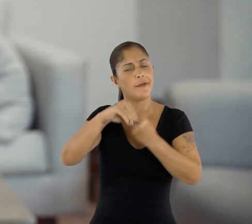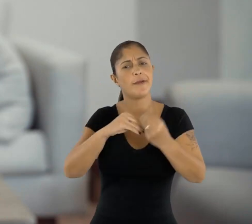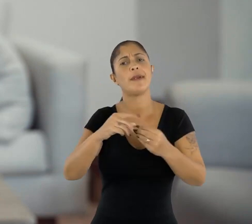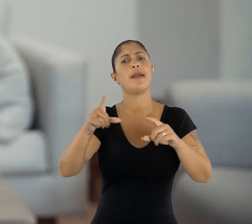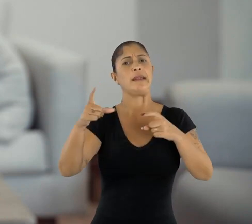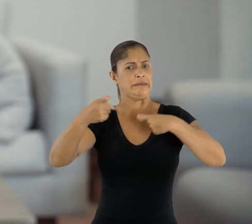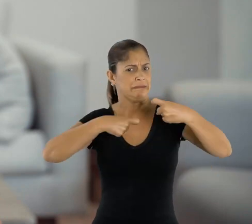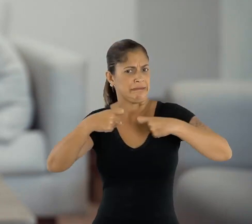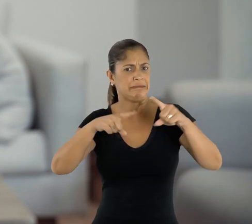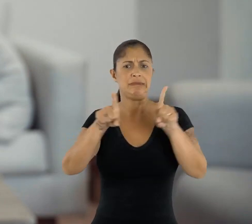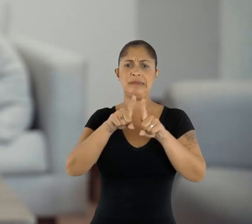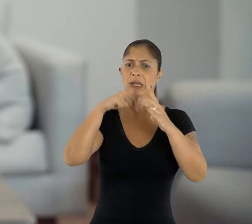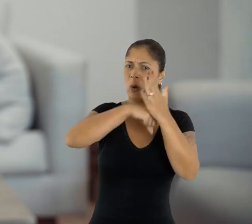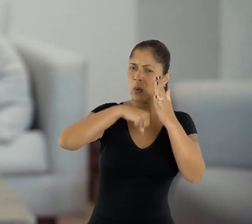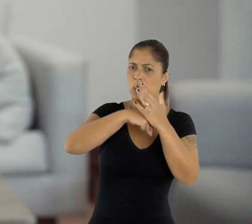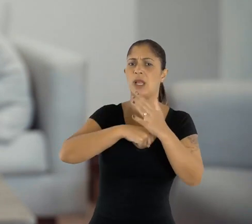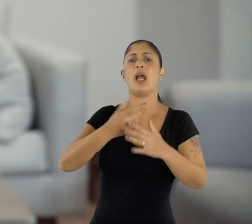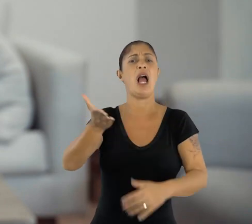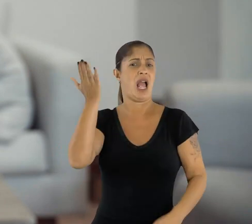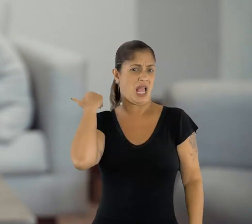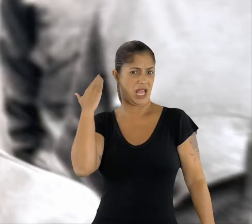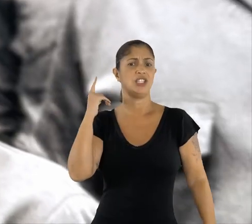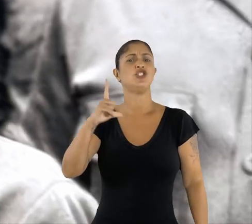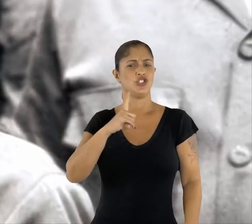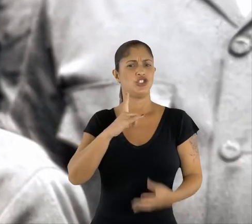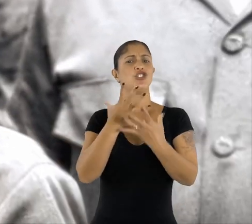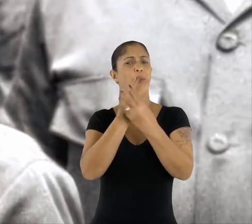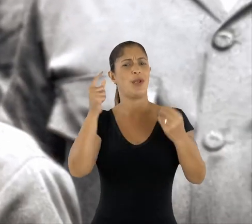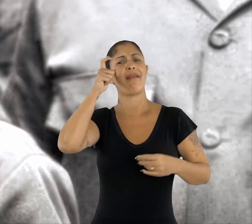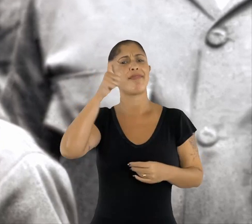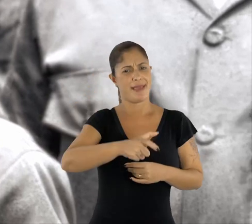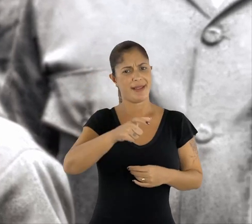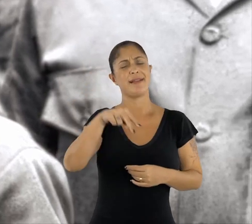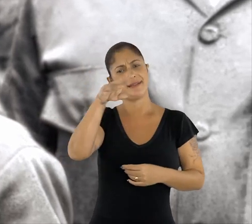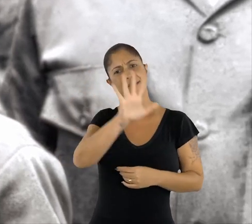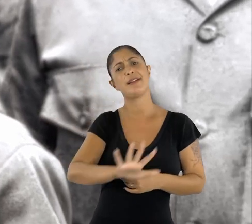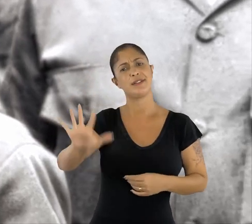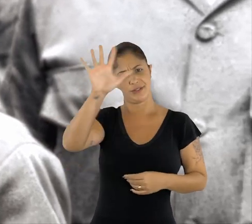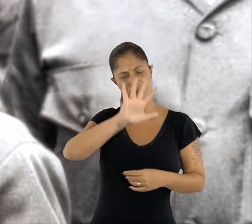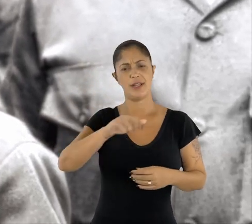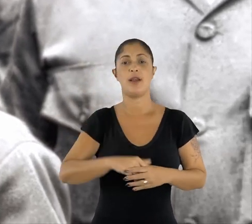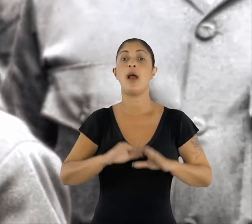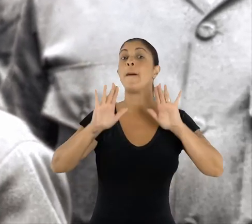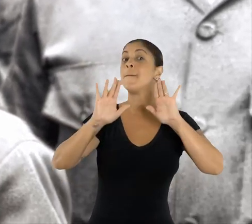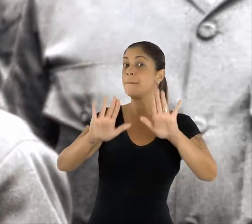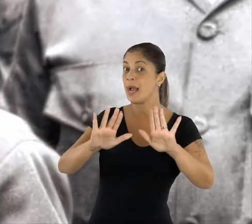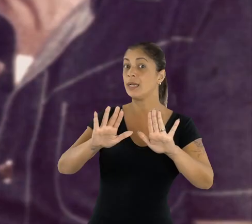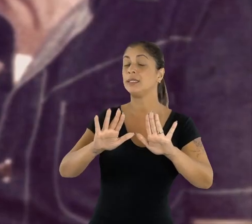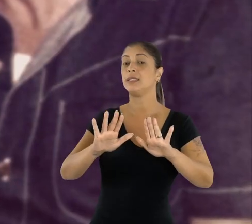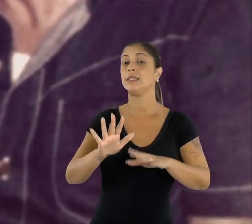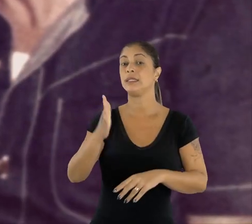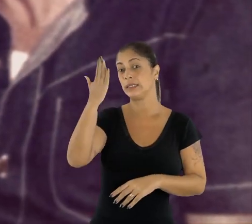una vi envolvida numa guerrilla que guerrilha luchaba que con las armas lutava en la com as armas mano. na mão. Havia muito Havia interesse muito a nível interesse em internacional âmbito en ese internacional tema.